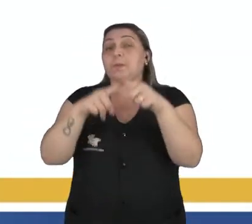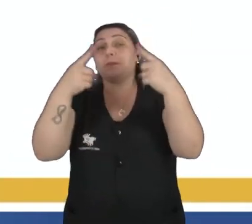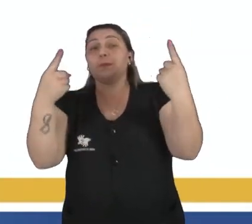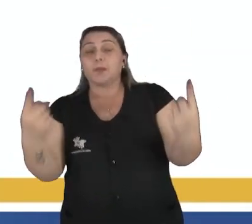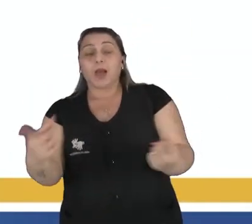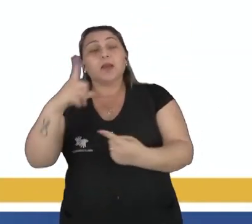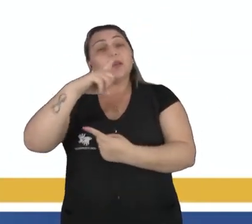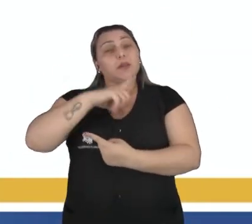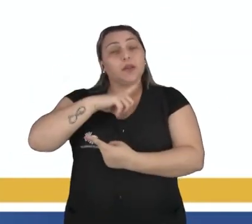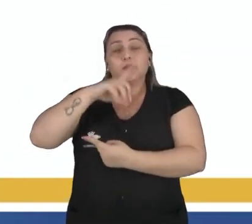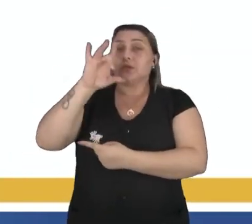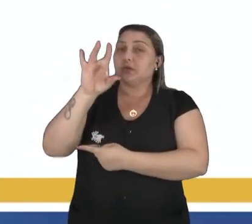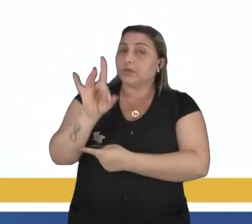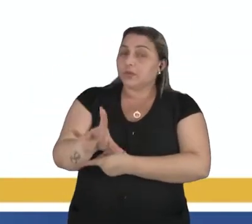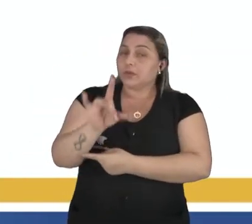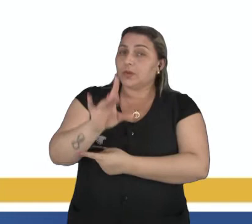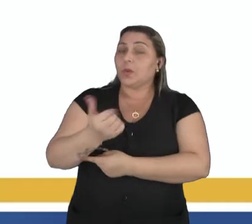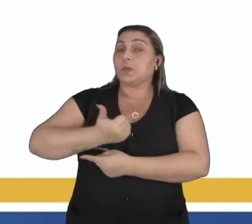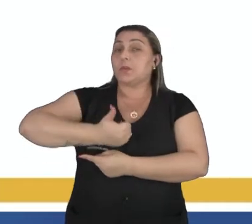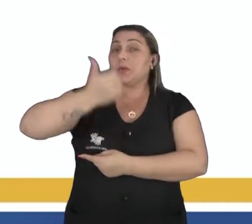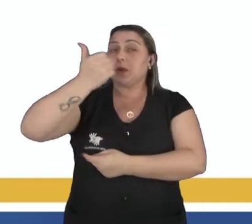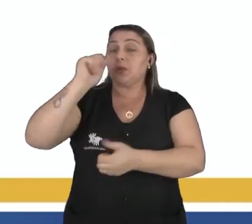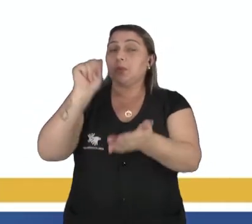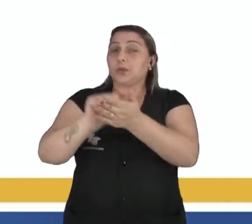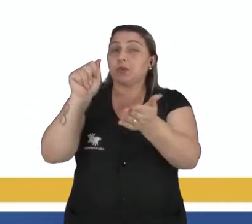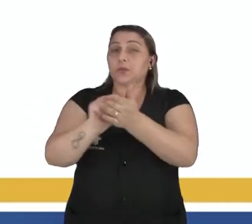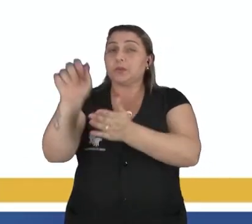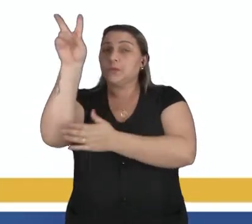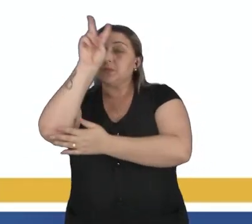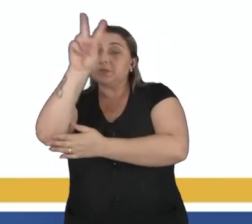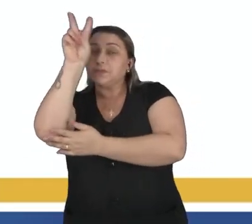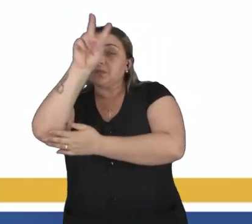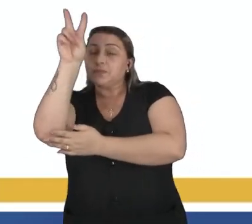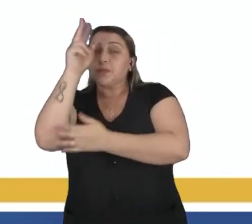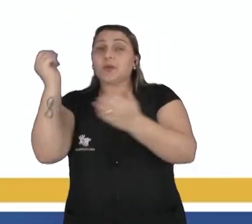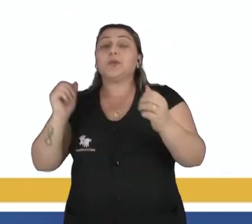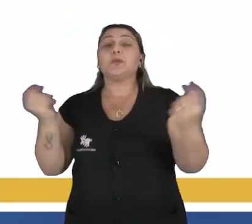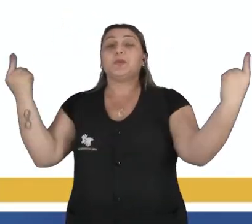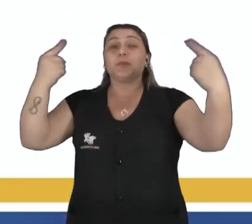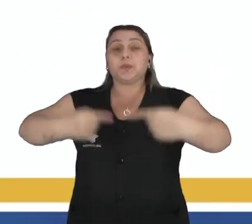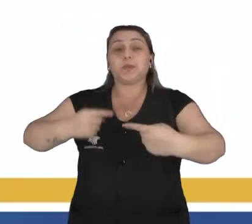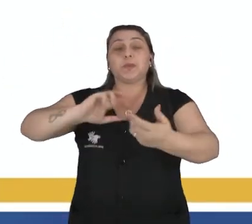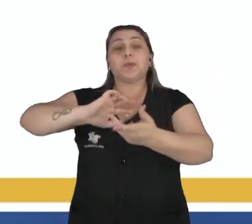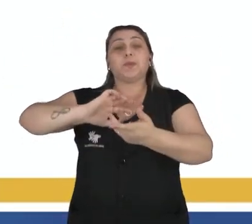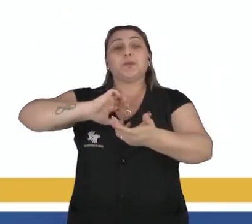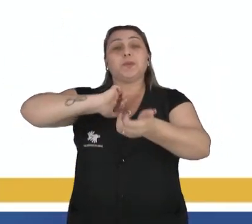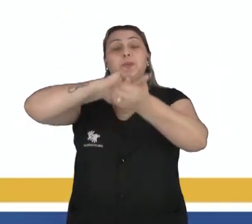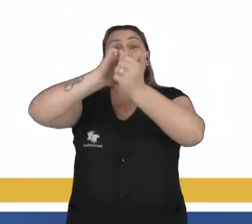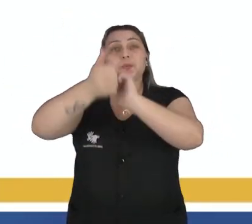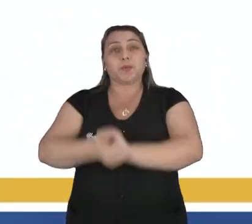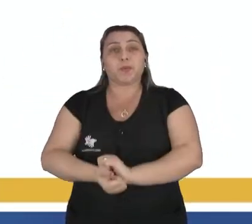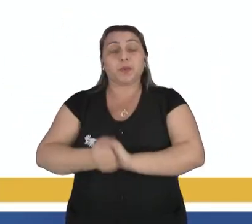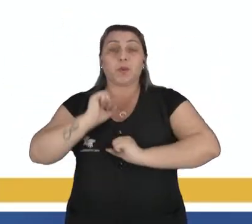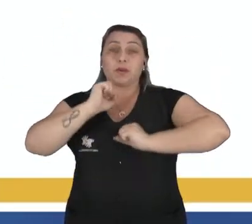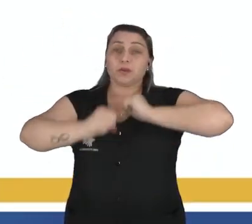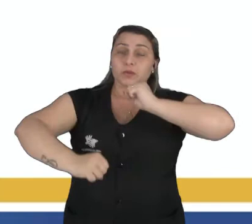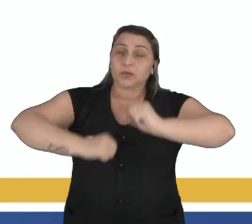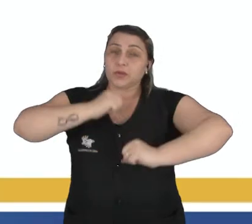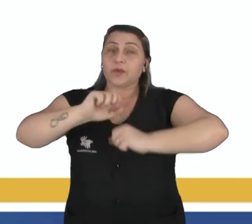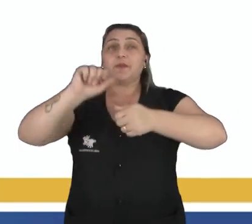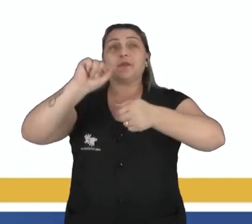Mas, oficialmente, o primeiro registro histórico de uma competição esportiva foi de uma